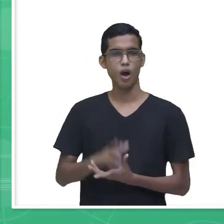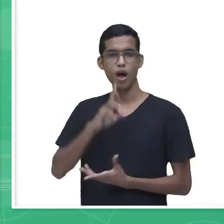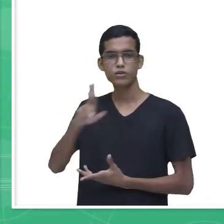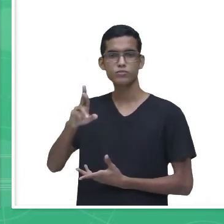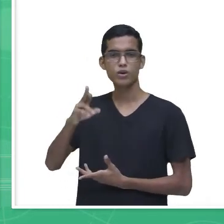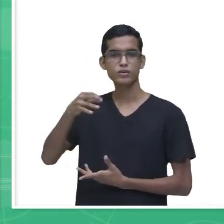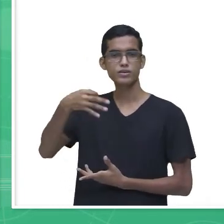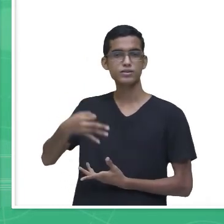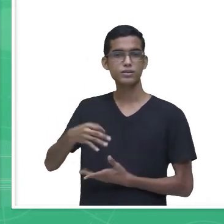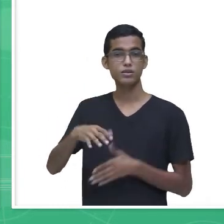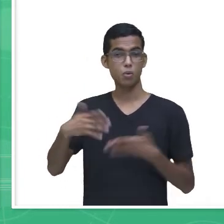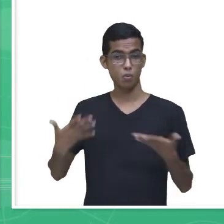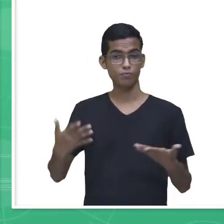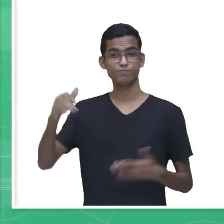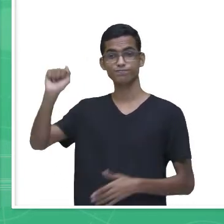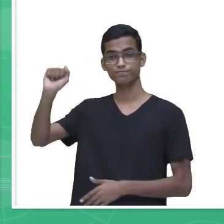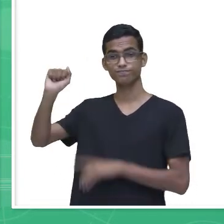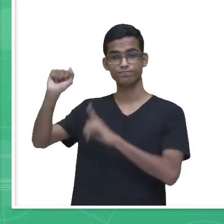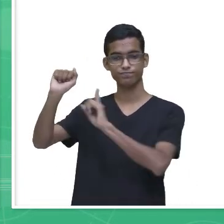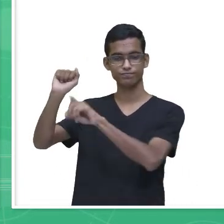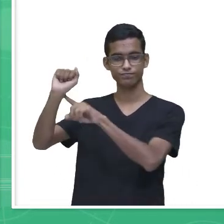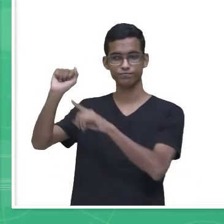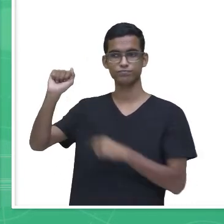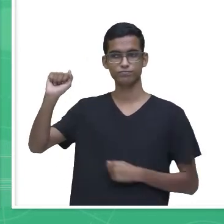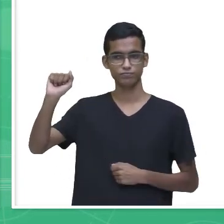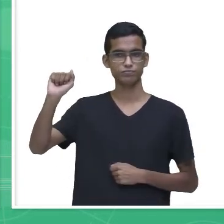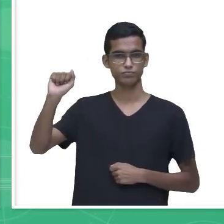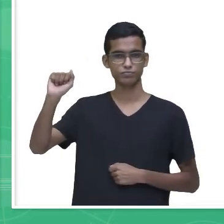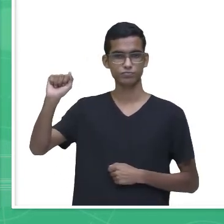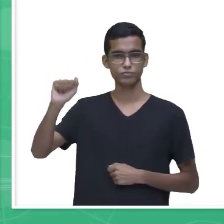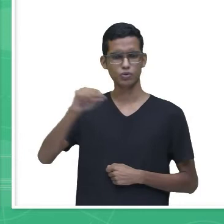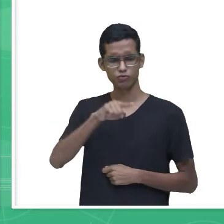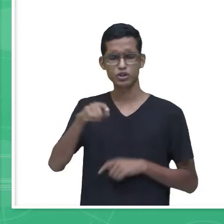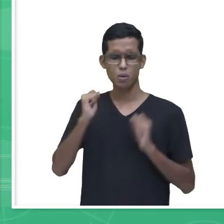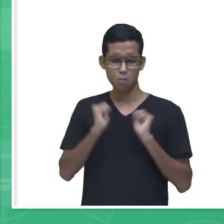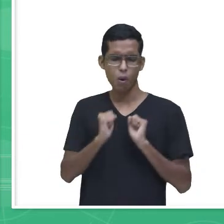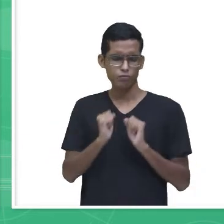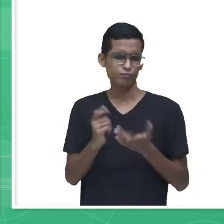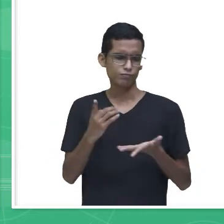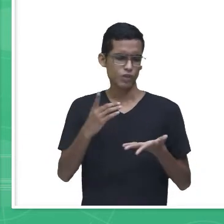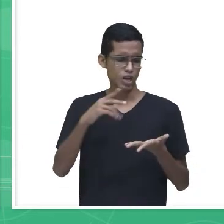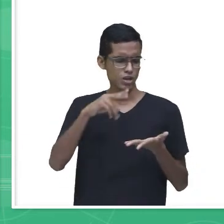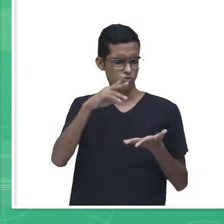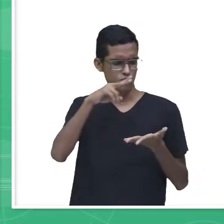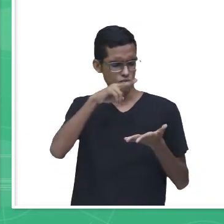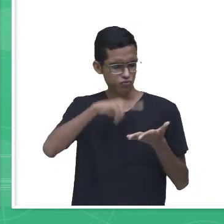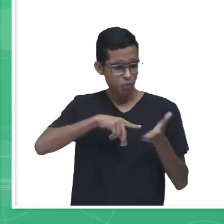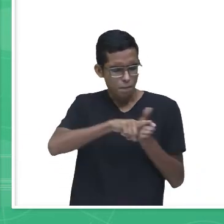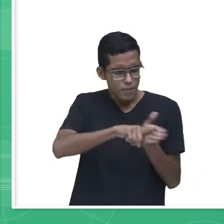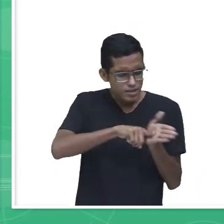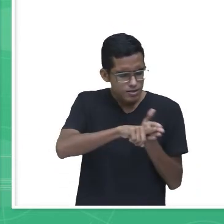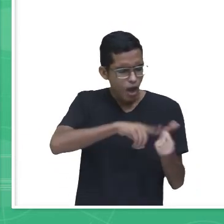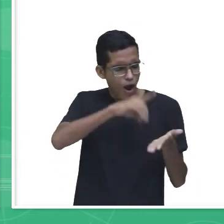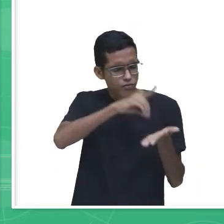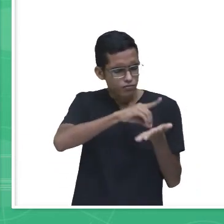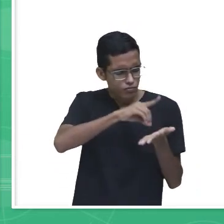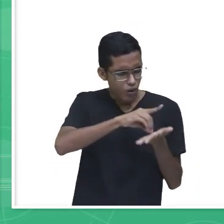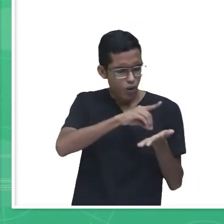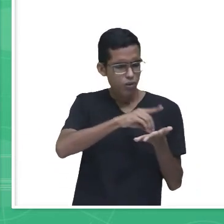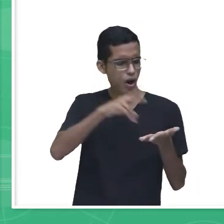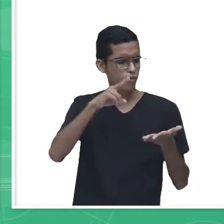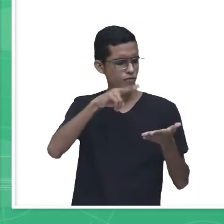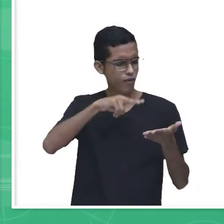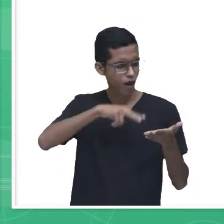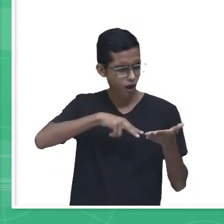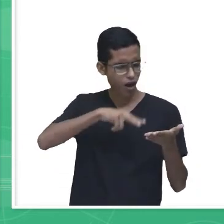podem verificar tudo direitinho, procurar no dicionário o significado das demais que são escritas com